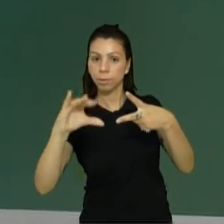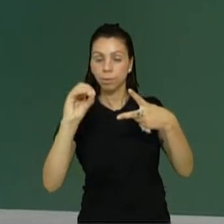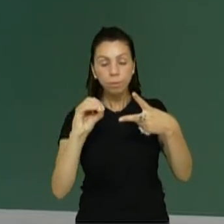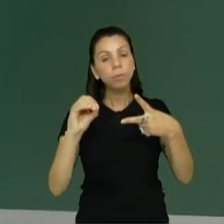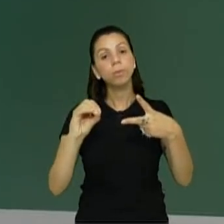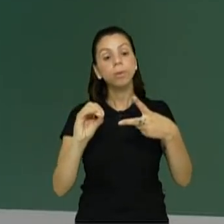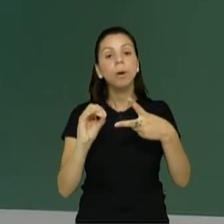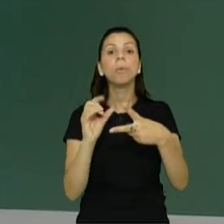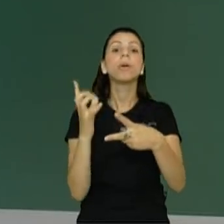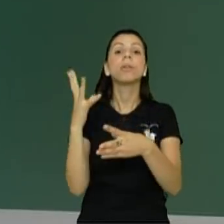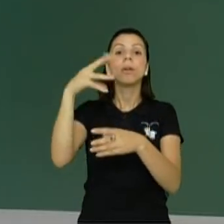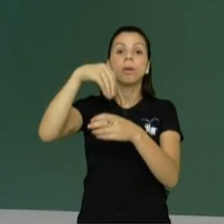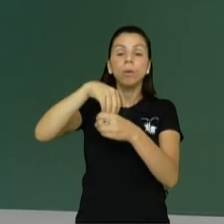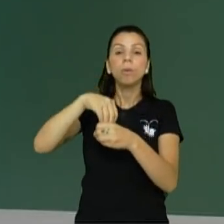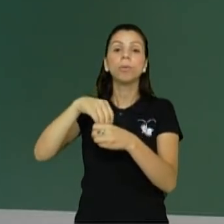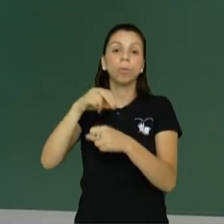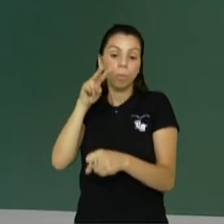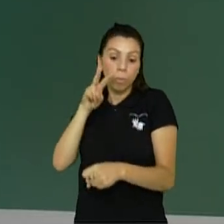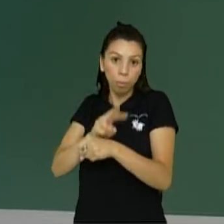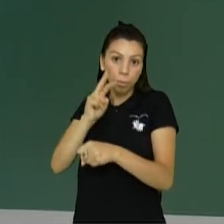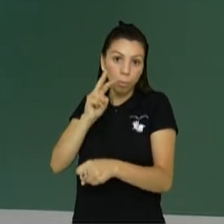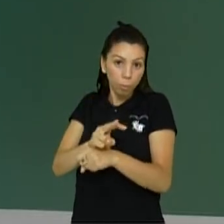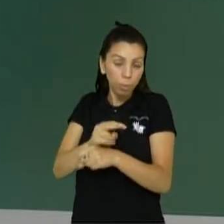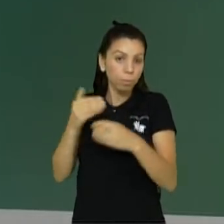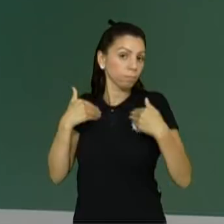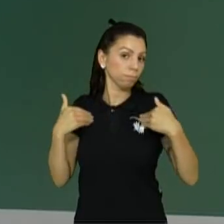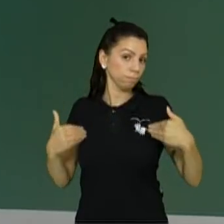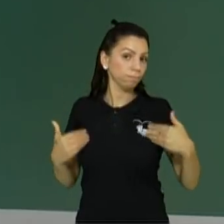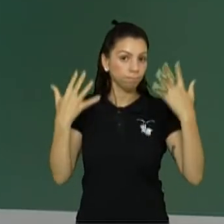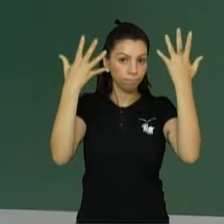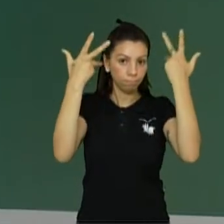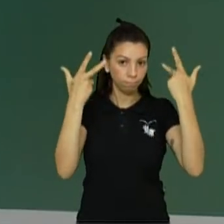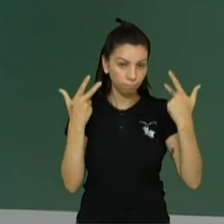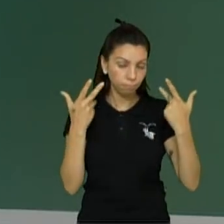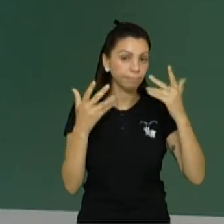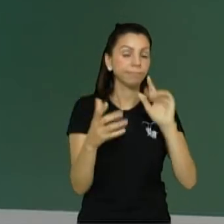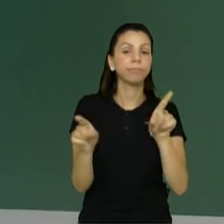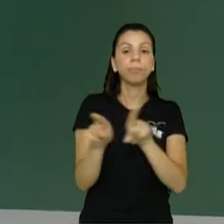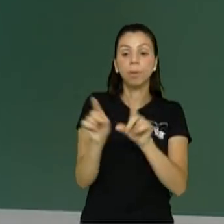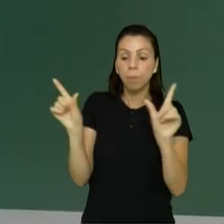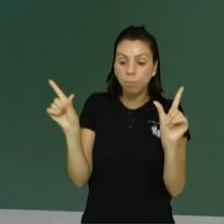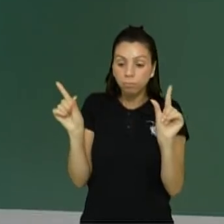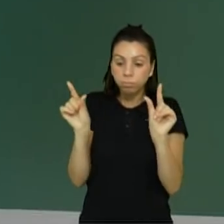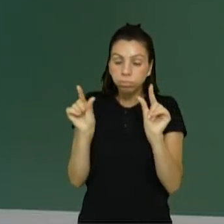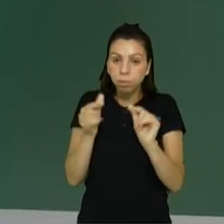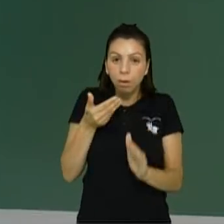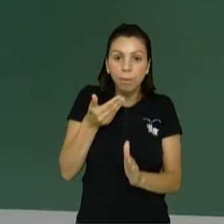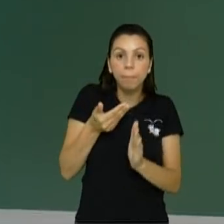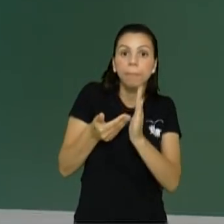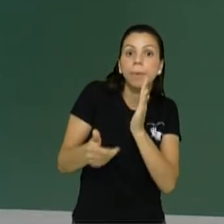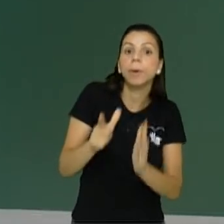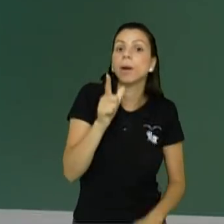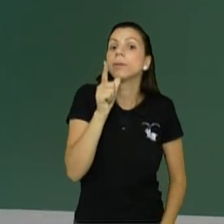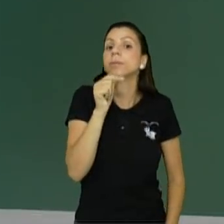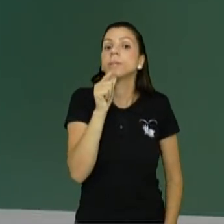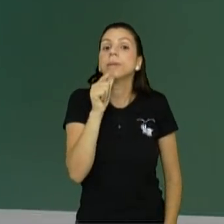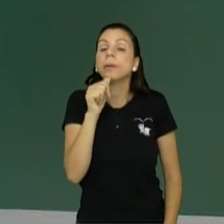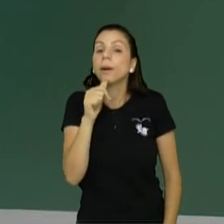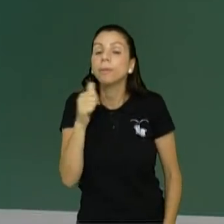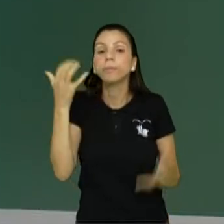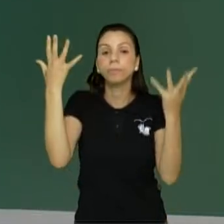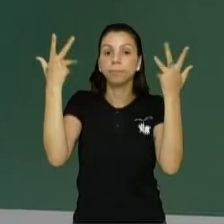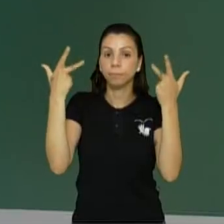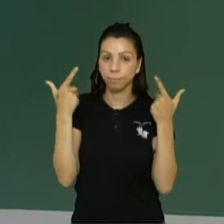e proteger o corpo do animal. Além disso, ele também minimiza a perca de água do corpo desses